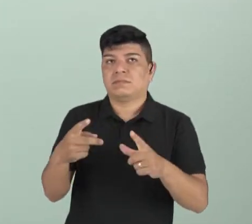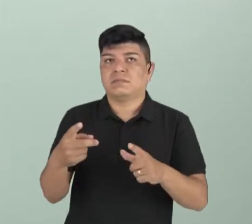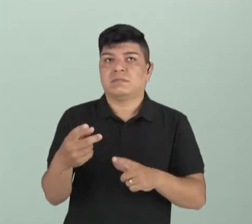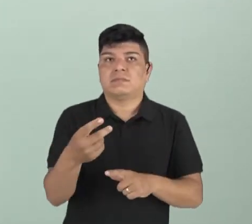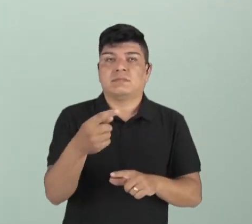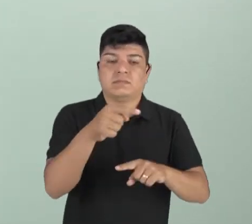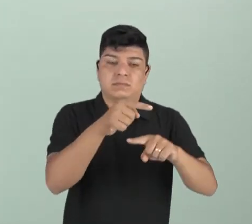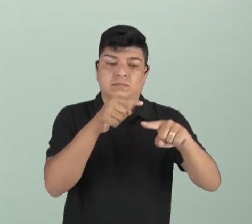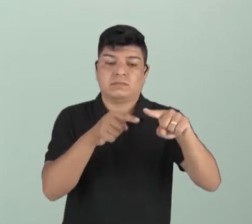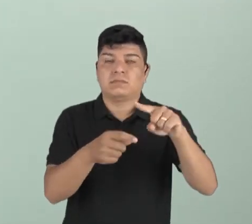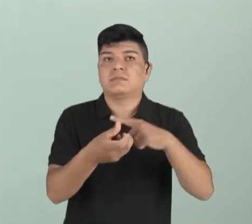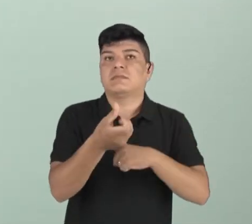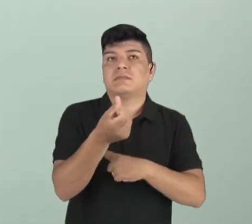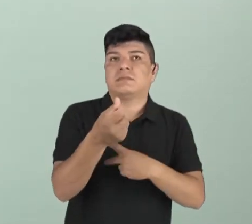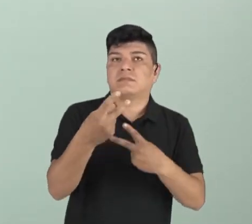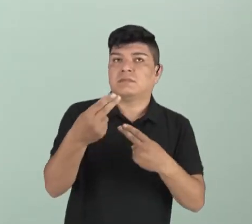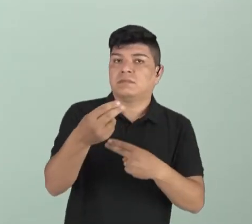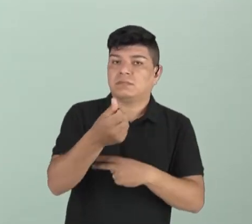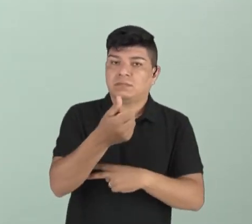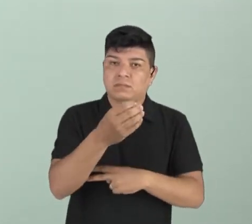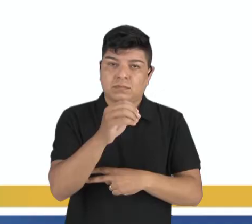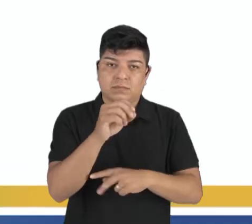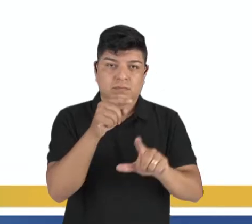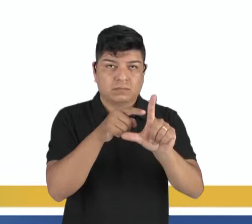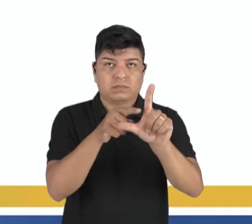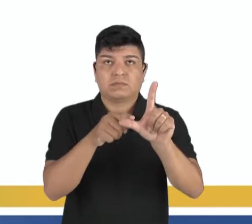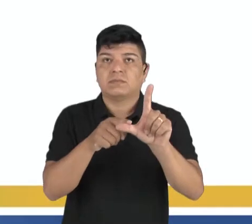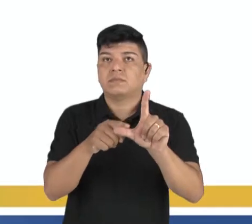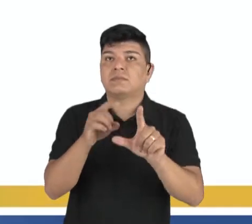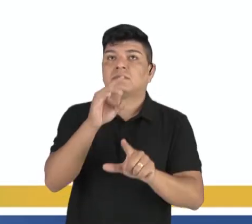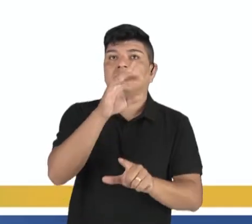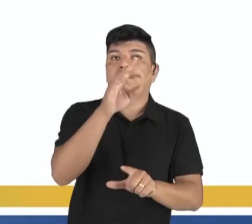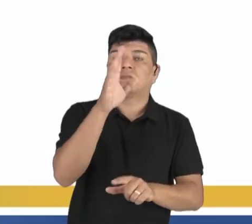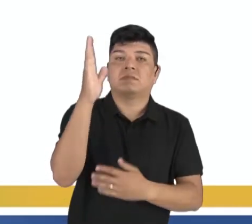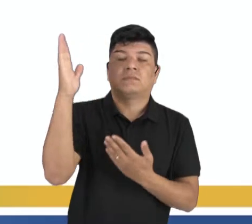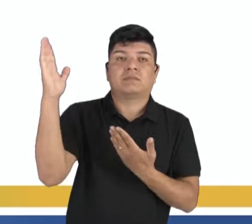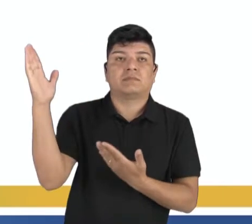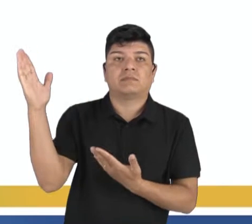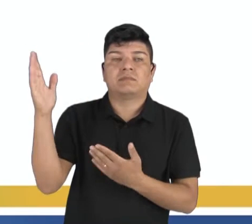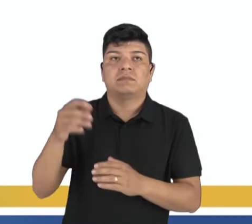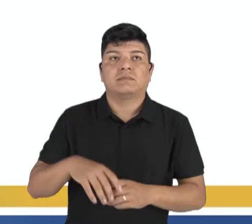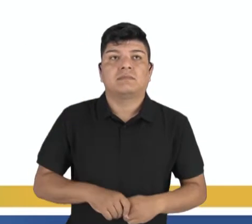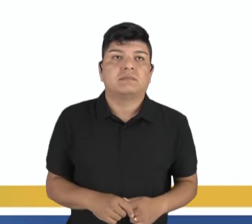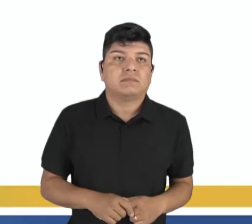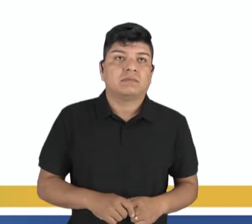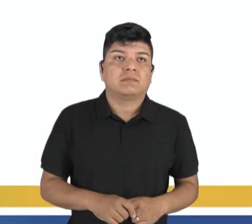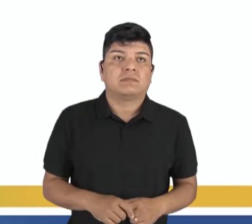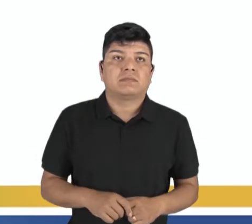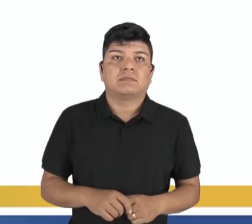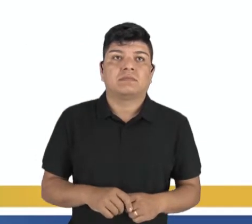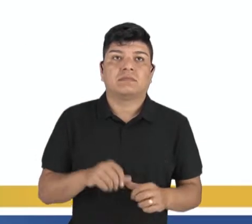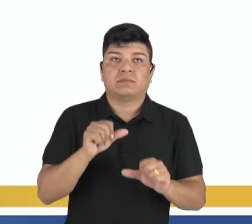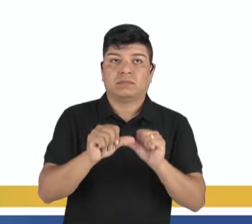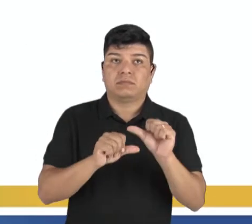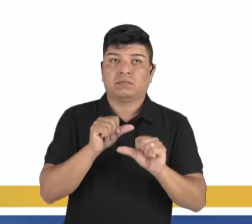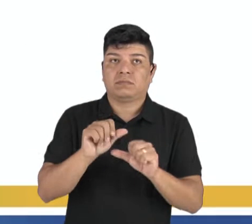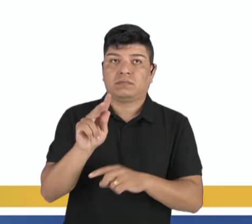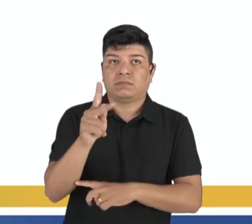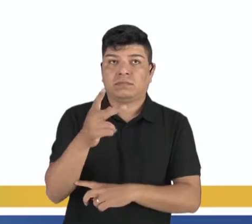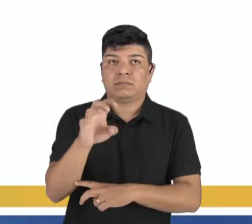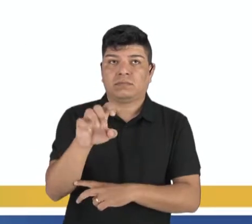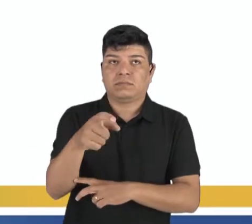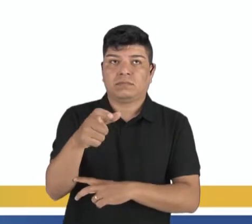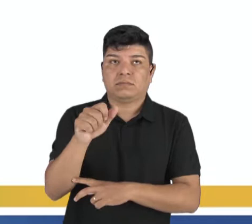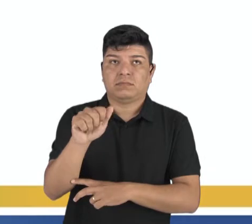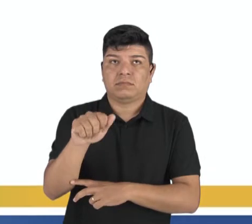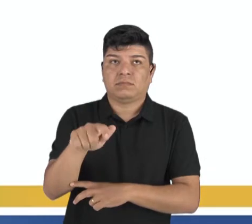igual a 60 graus ou seja né Cada ângulo central ali na parte de dentro mede 60° se girarmos o hexágono